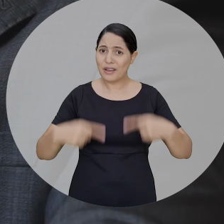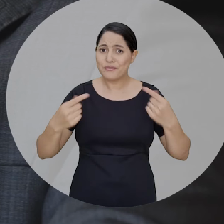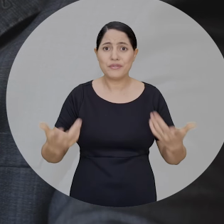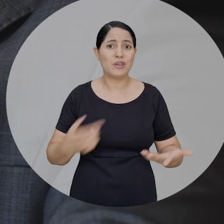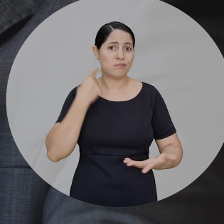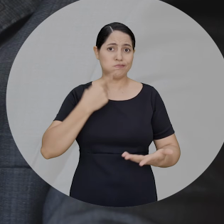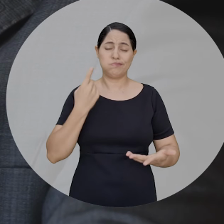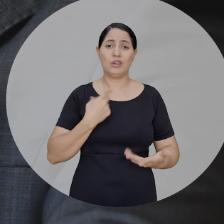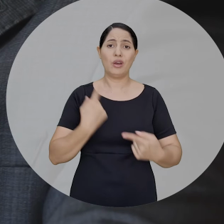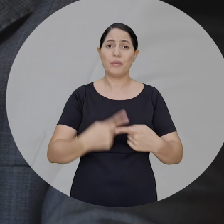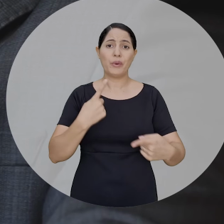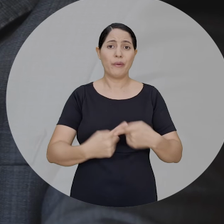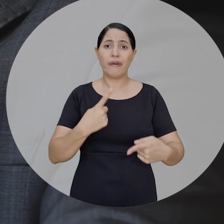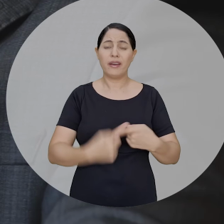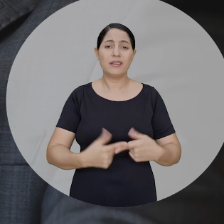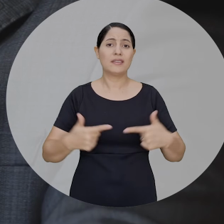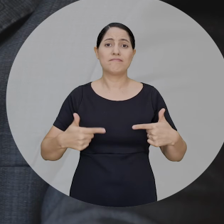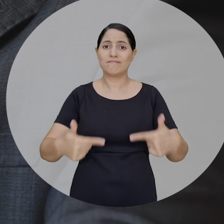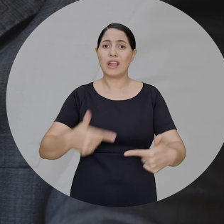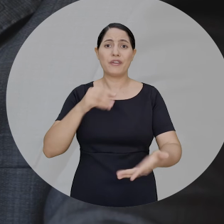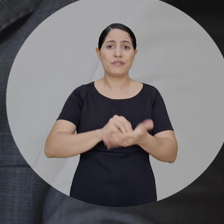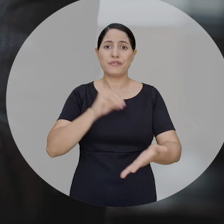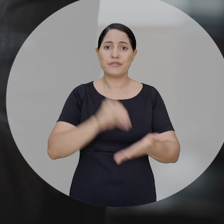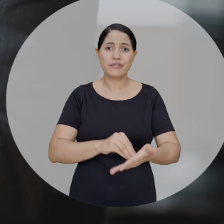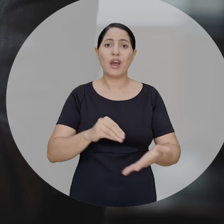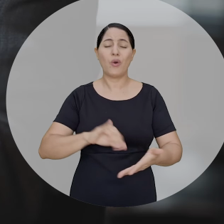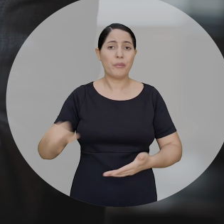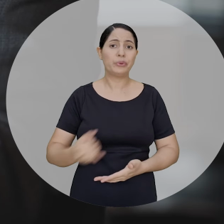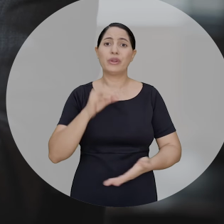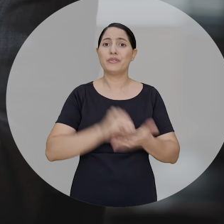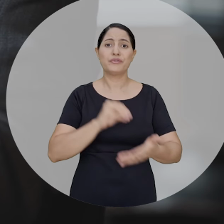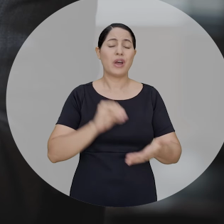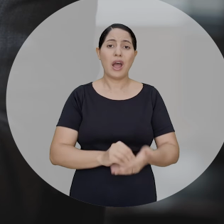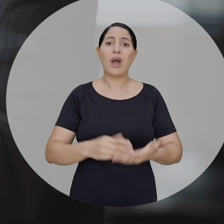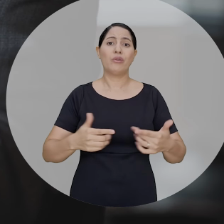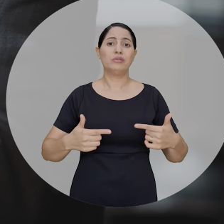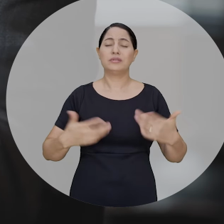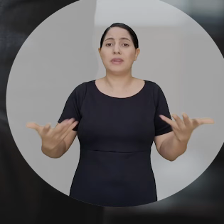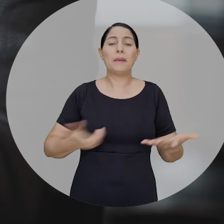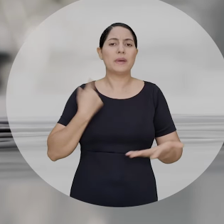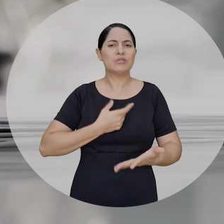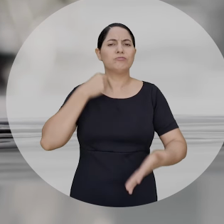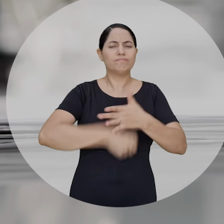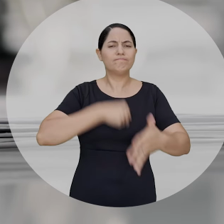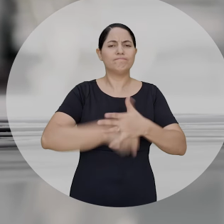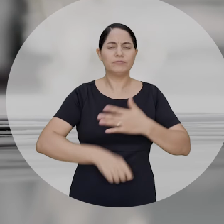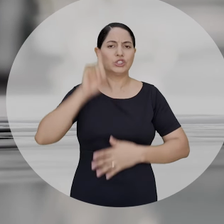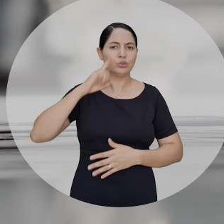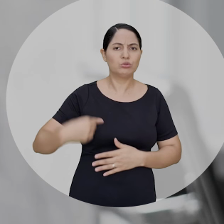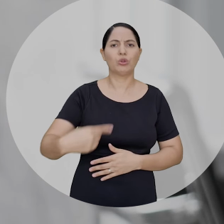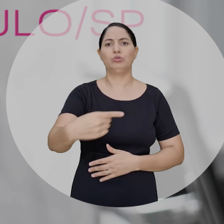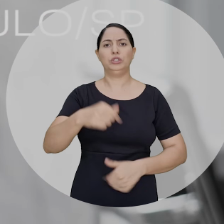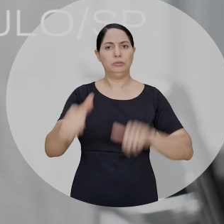oportunidade, a falta de representatividade, tudo isso pesa. Mas a gente luta todos os dias para reverter essa história. Além de